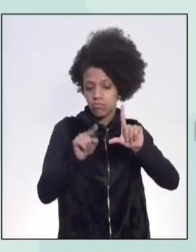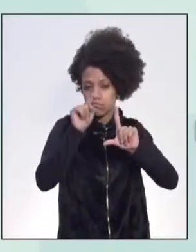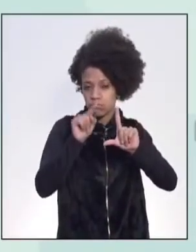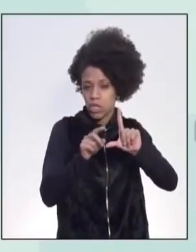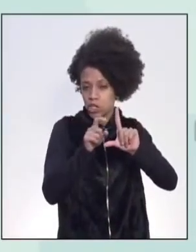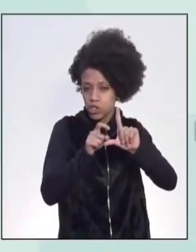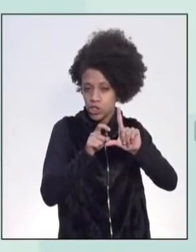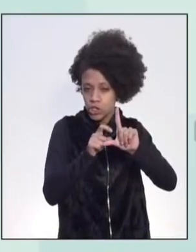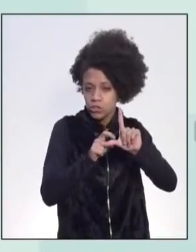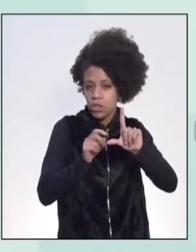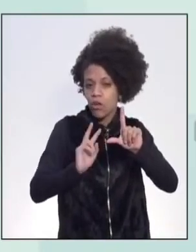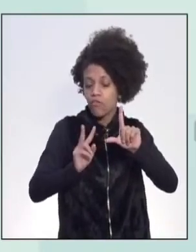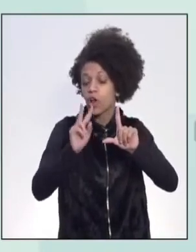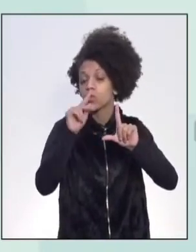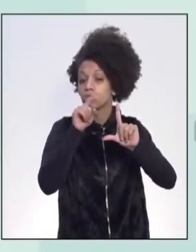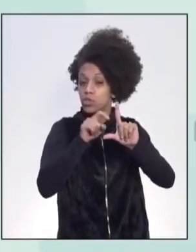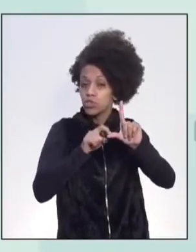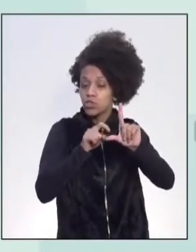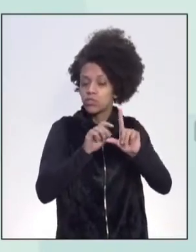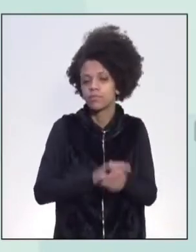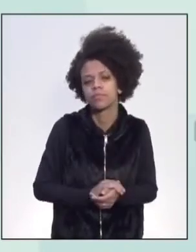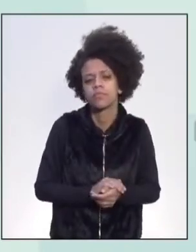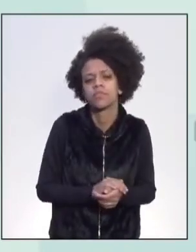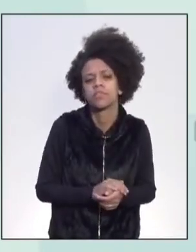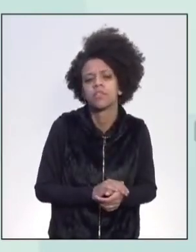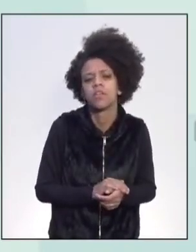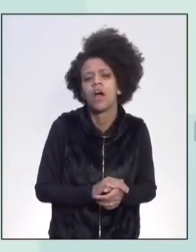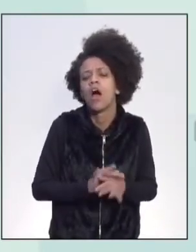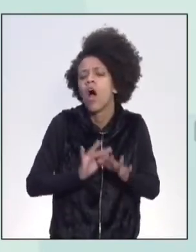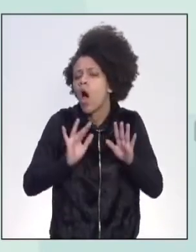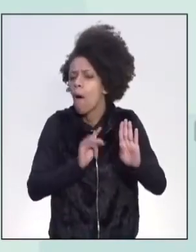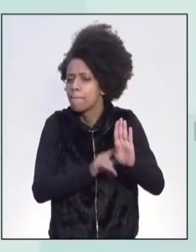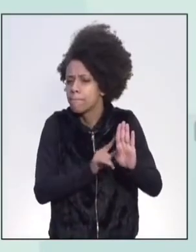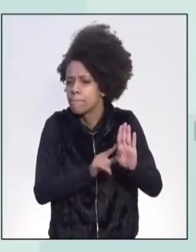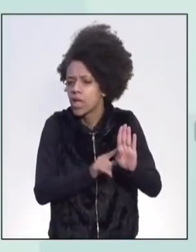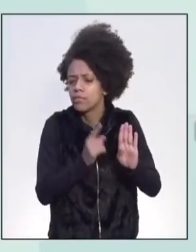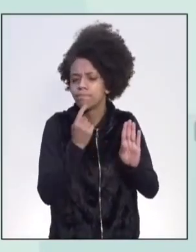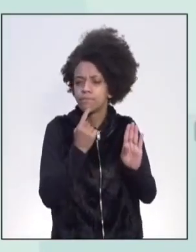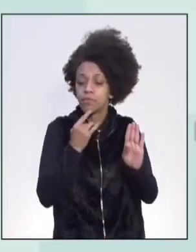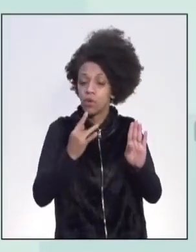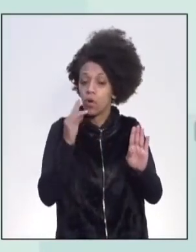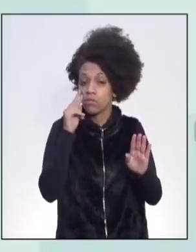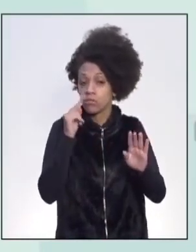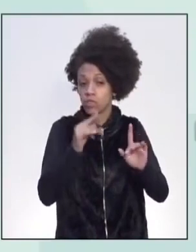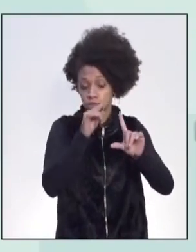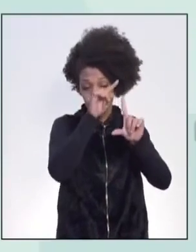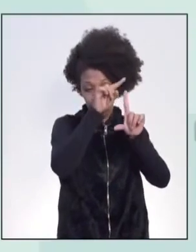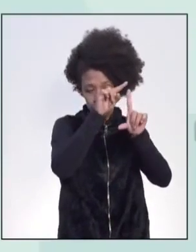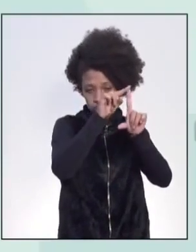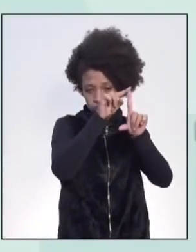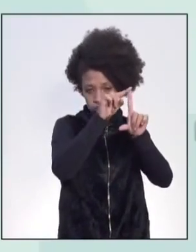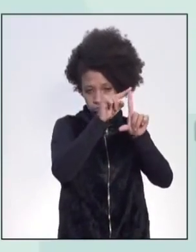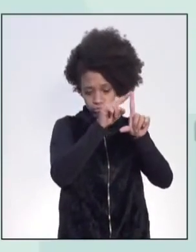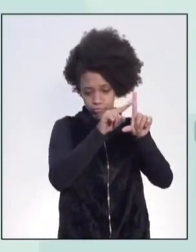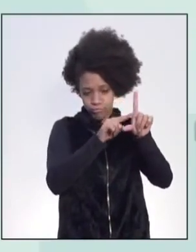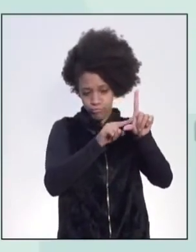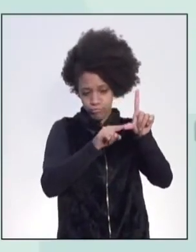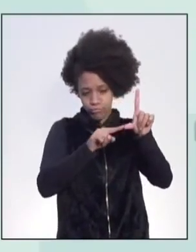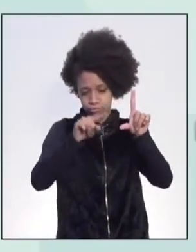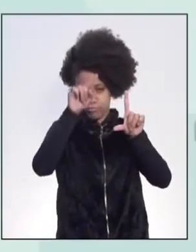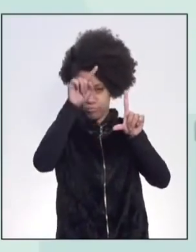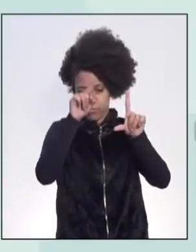do X. Muito bom. E o deslocamento, professora? Olha, o deslocamento, eu vejo que daqui da origem até o vértice, ele andou